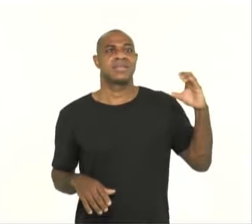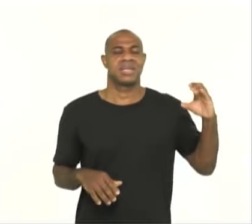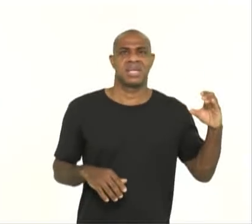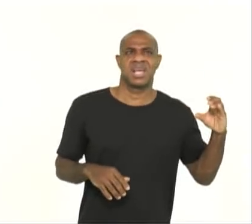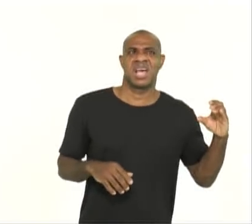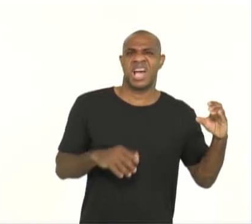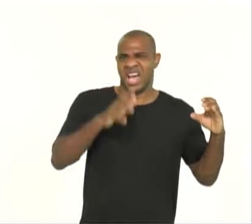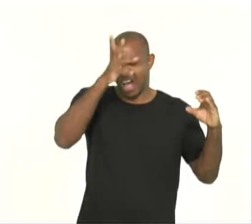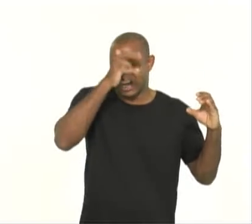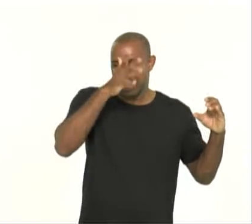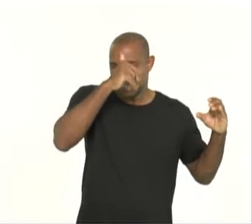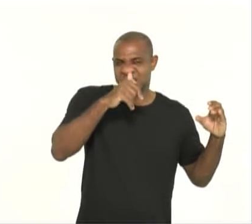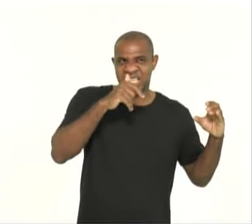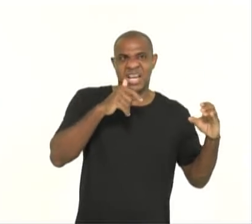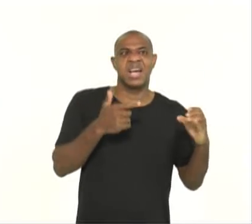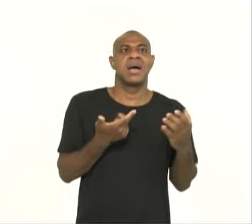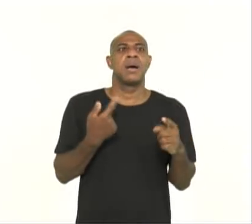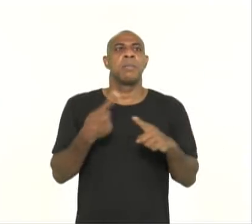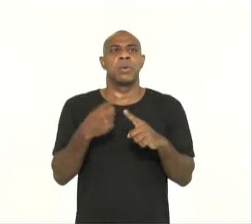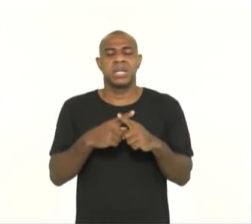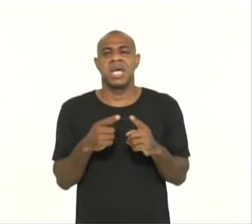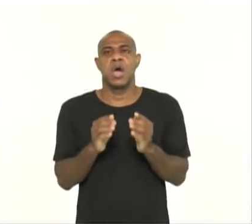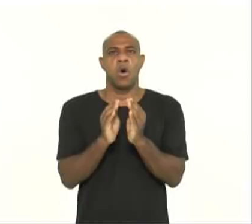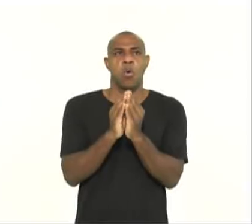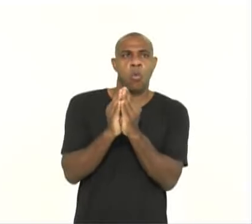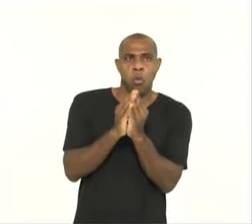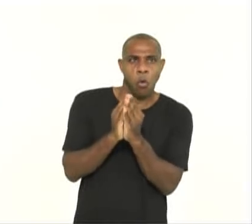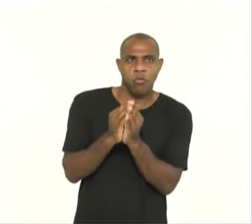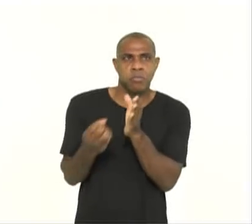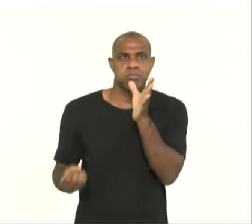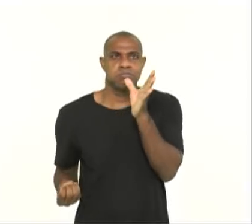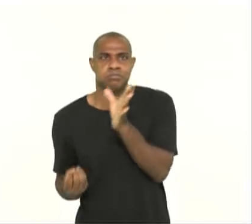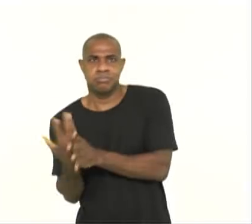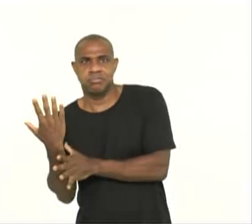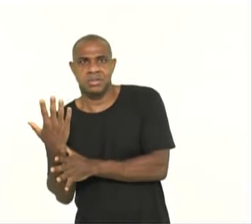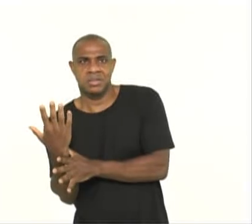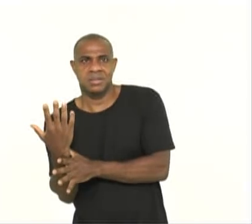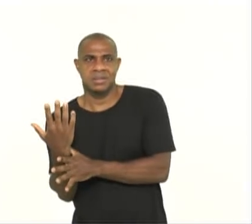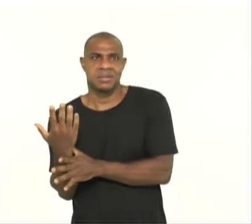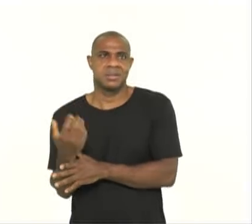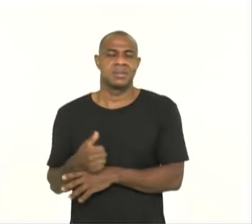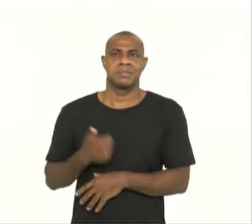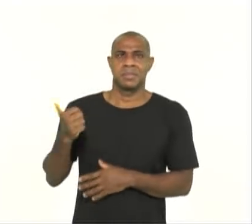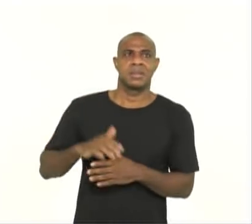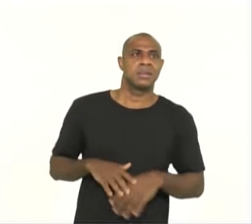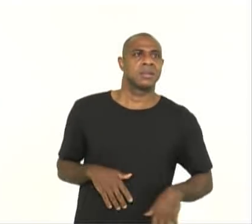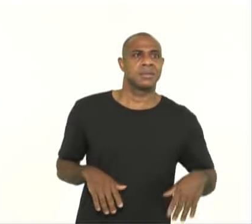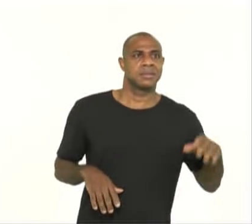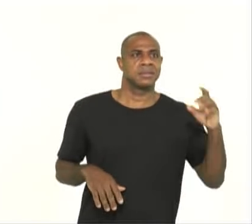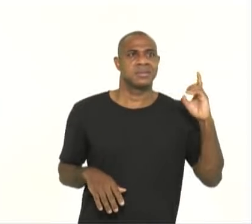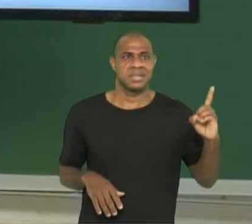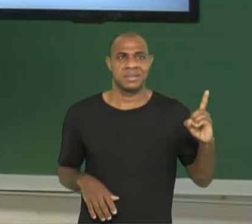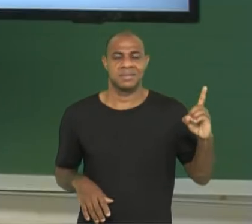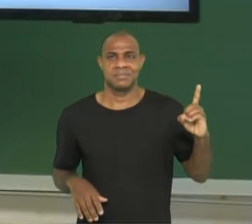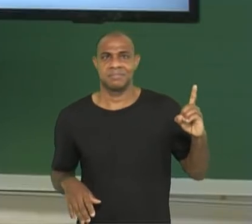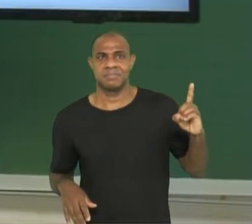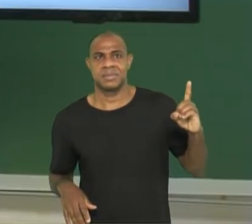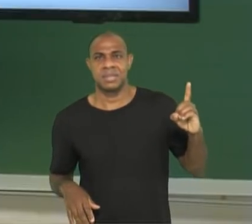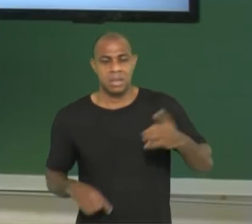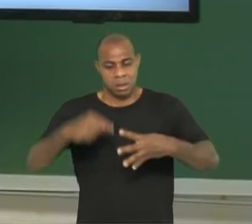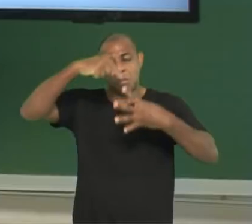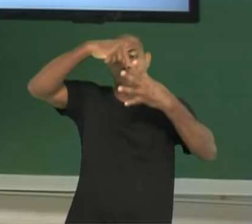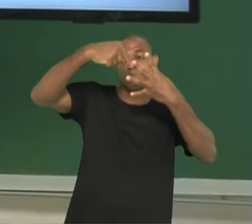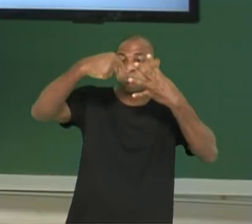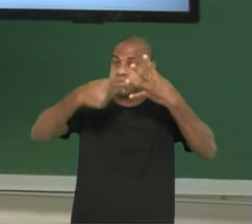nas aves. E letra D, o ovo, que deu origem às aves e depois aos répteis. Pensa